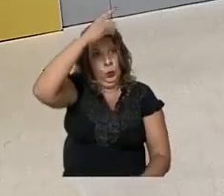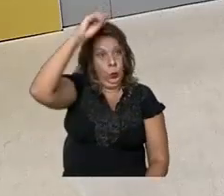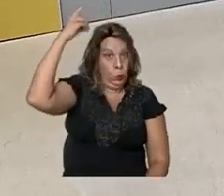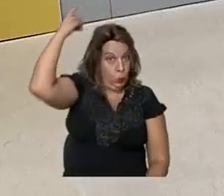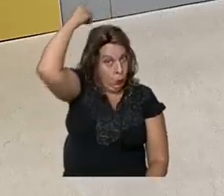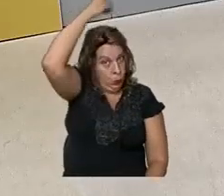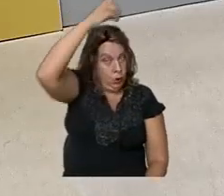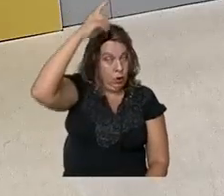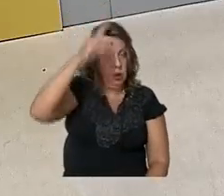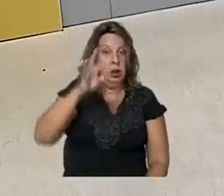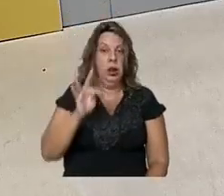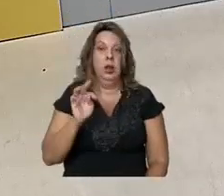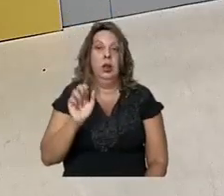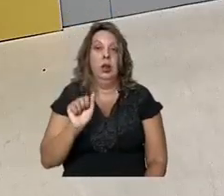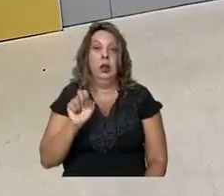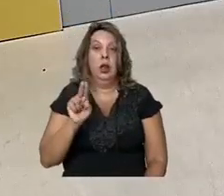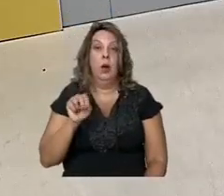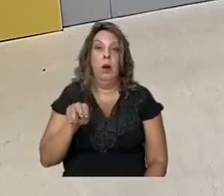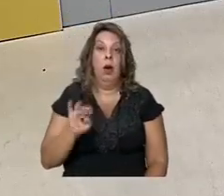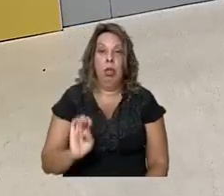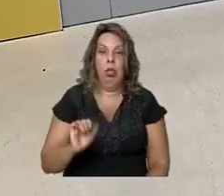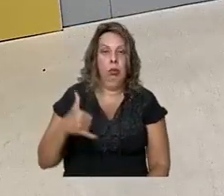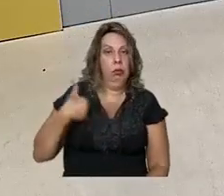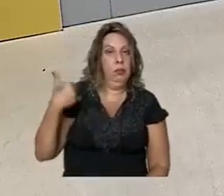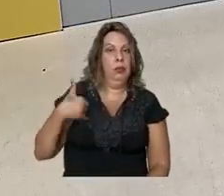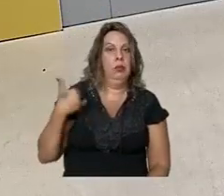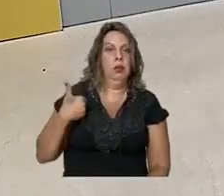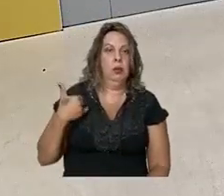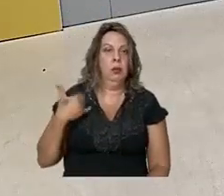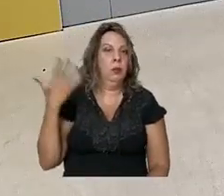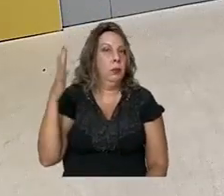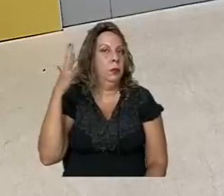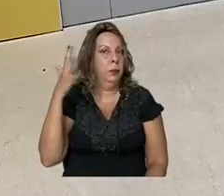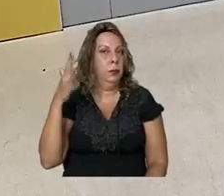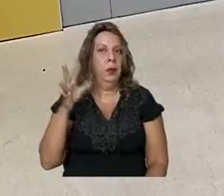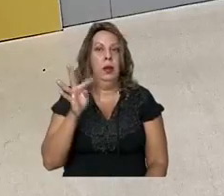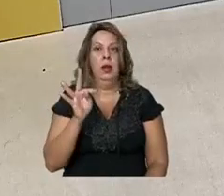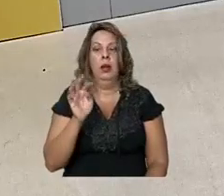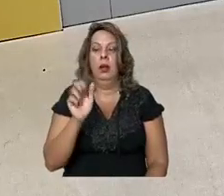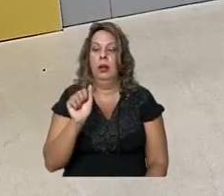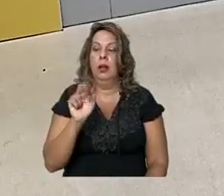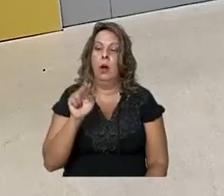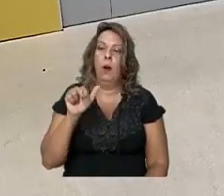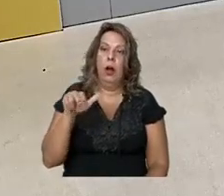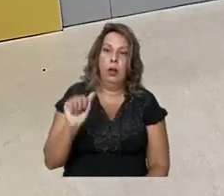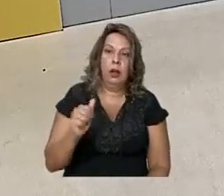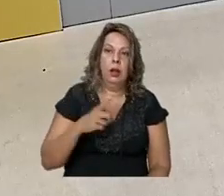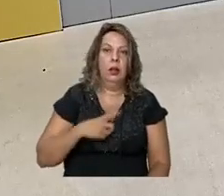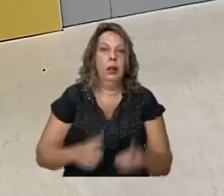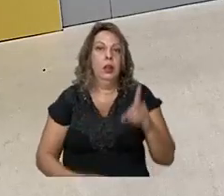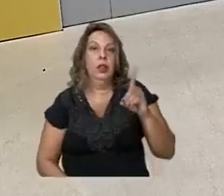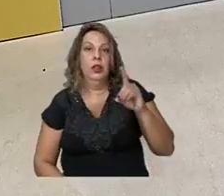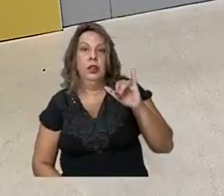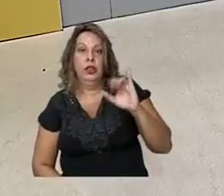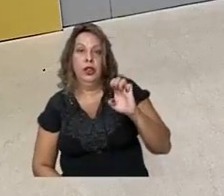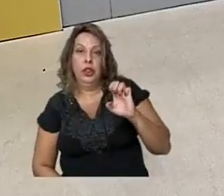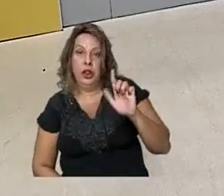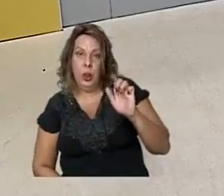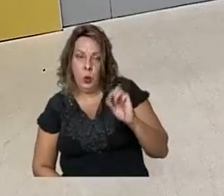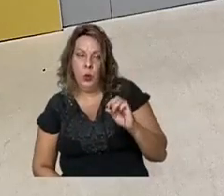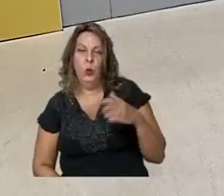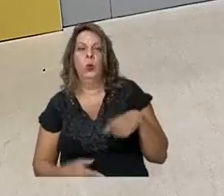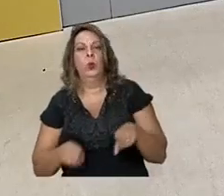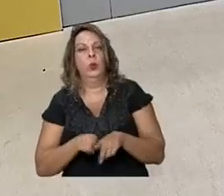filha da Dete e do Abel, né? Parabéns, Tauana. Beijo. Diego Moraes também já mandando aquele